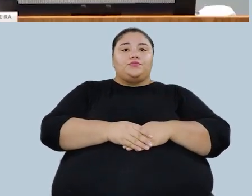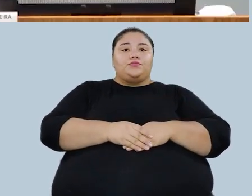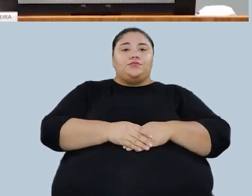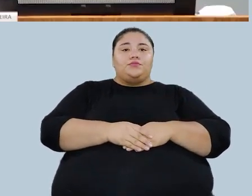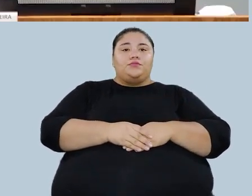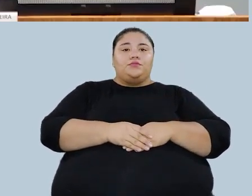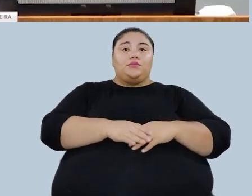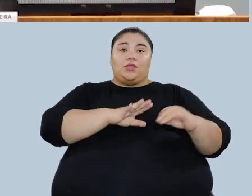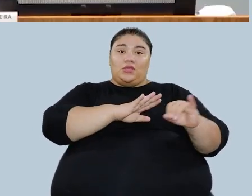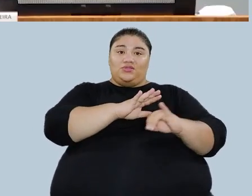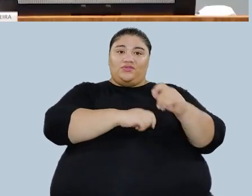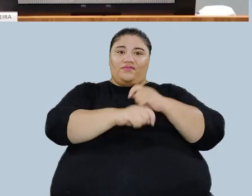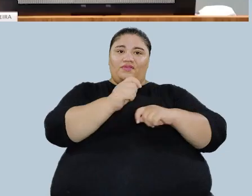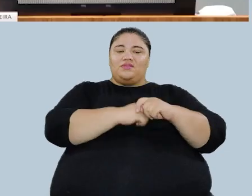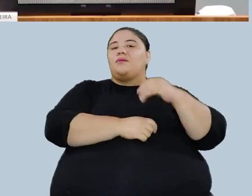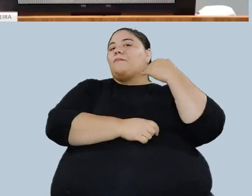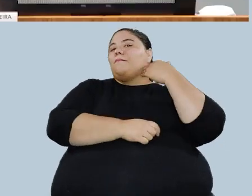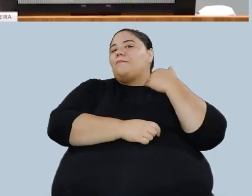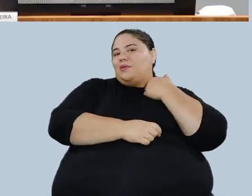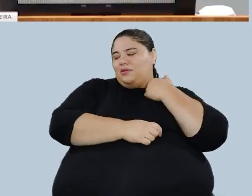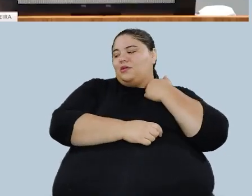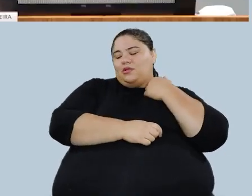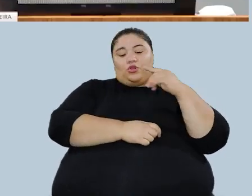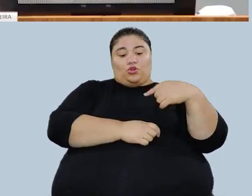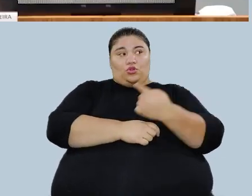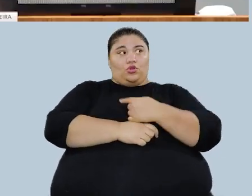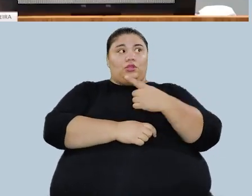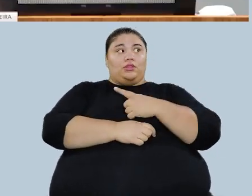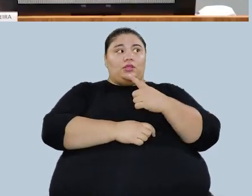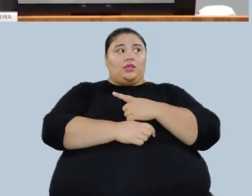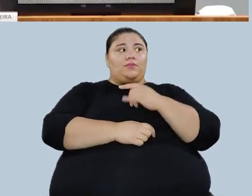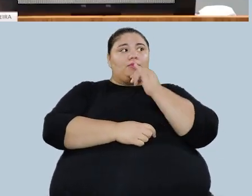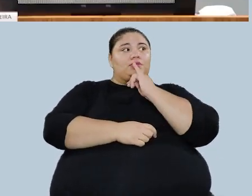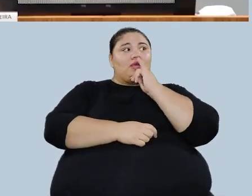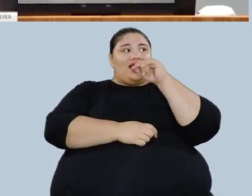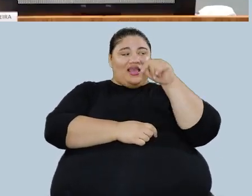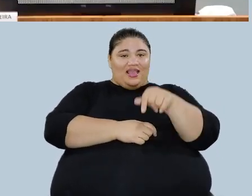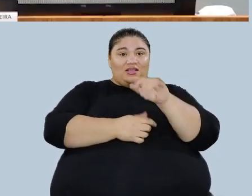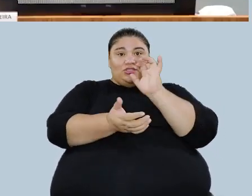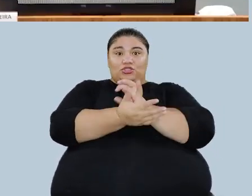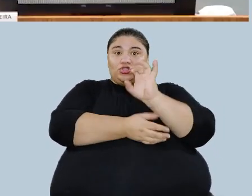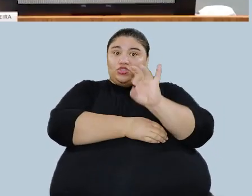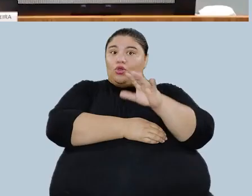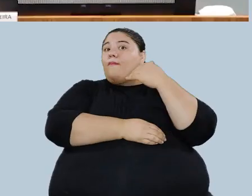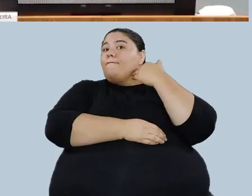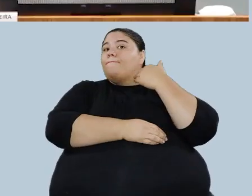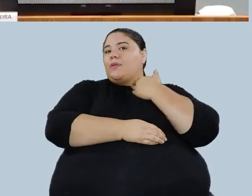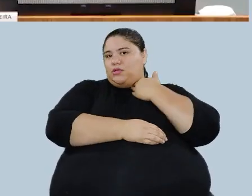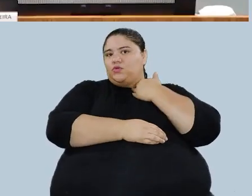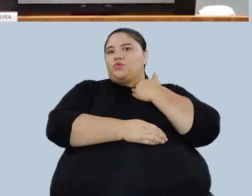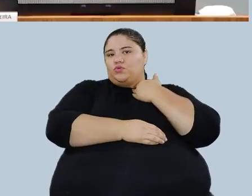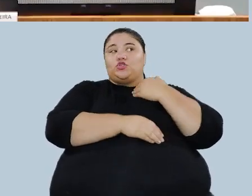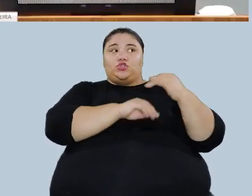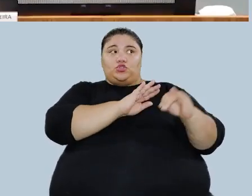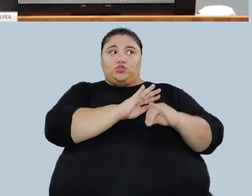nas instituições financeiras bancárias, que nós temos essas, e só para bancos, e as instituições financeiras